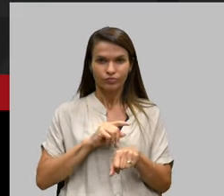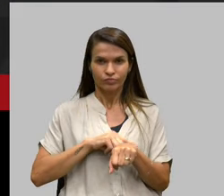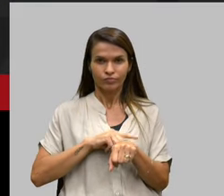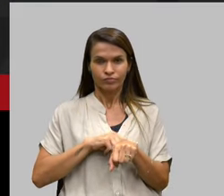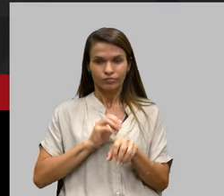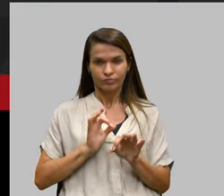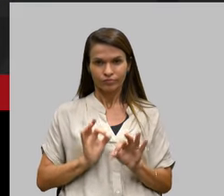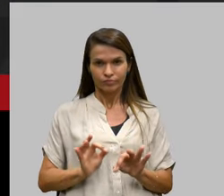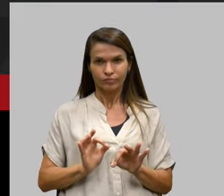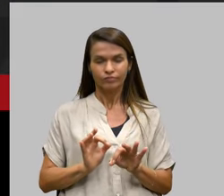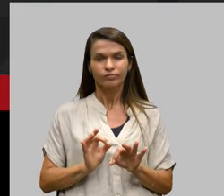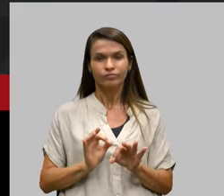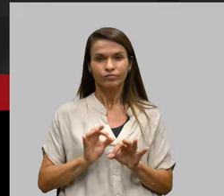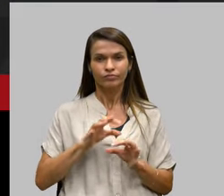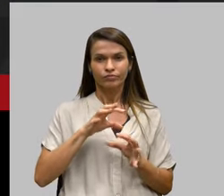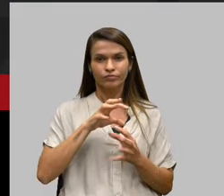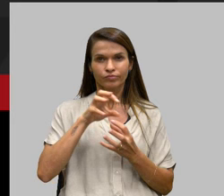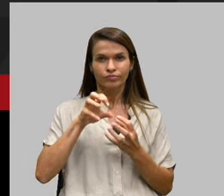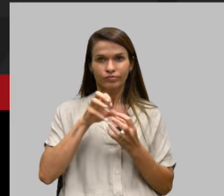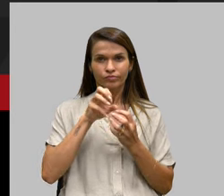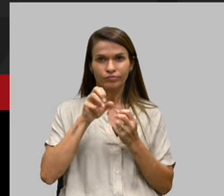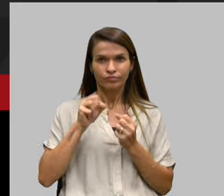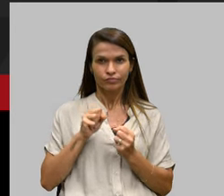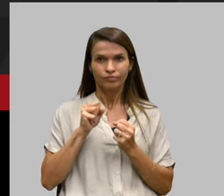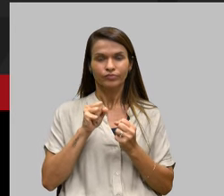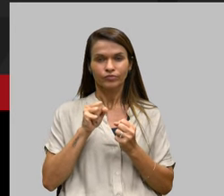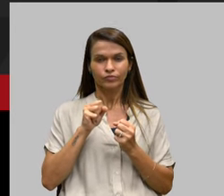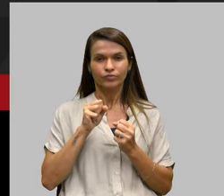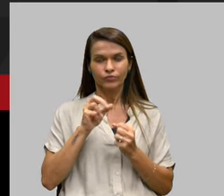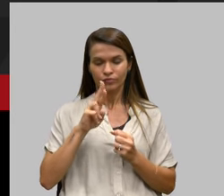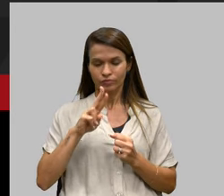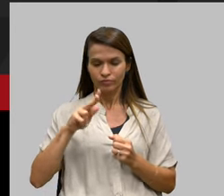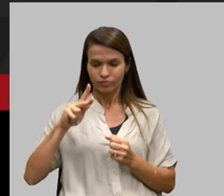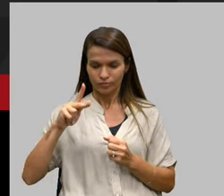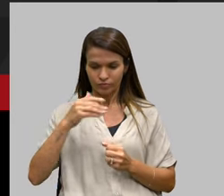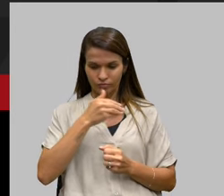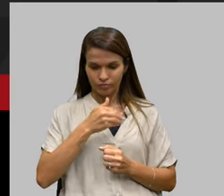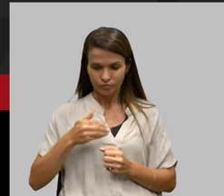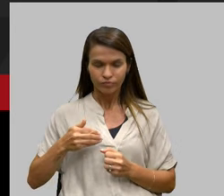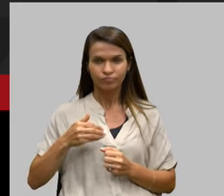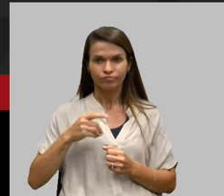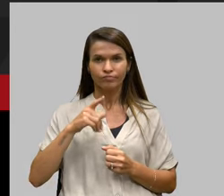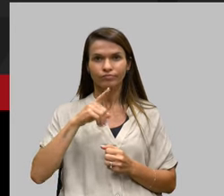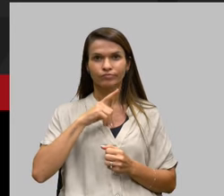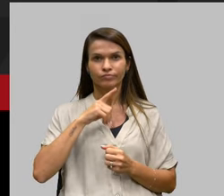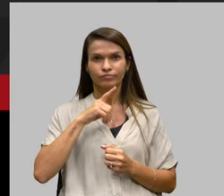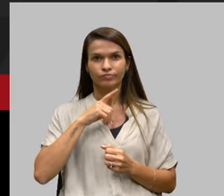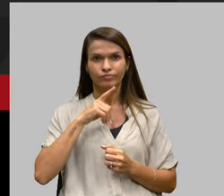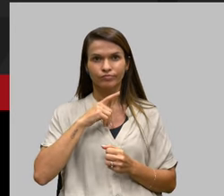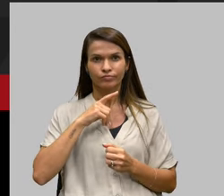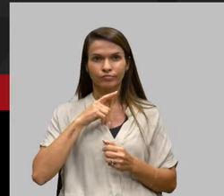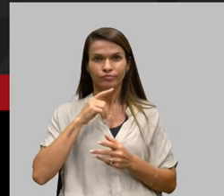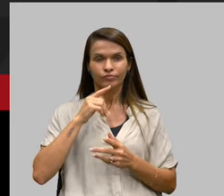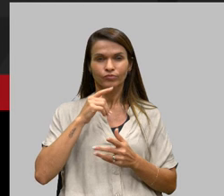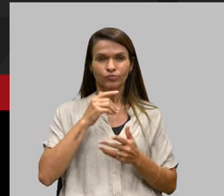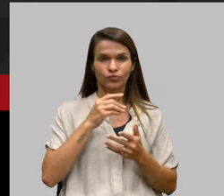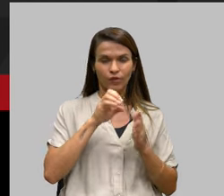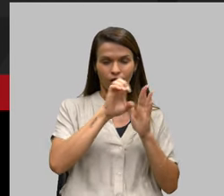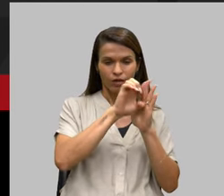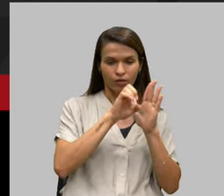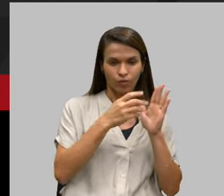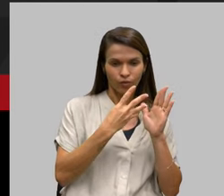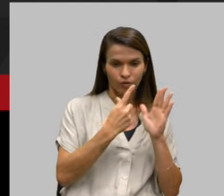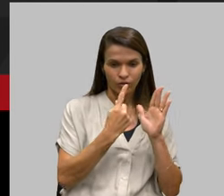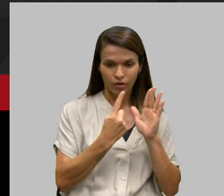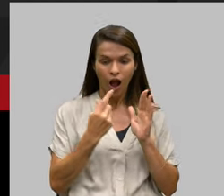regime próprio é do regime público ela perpassa desde a emenda 41 e agora com a